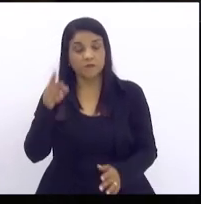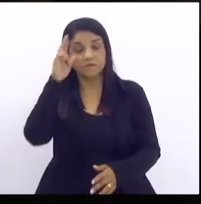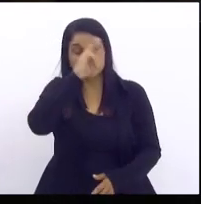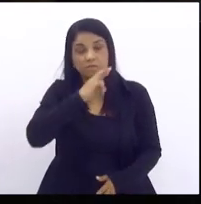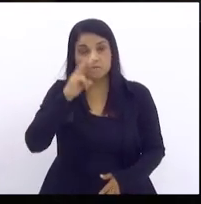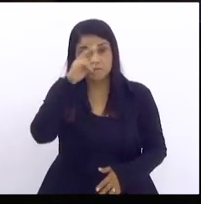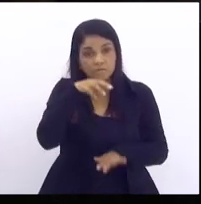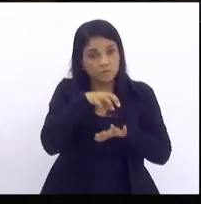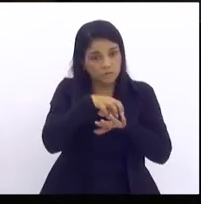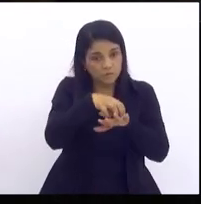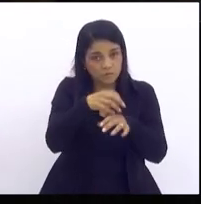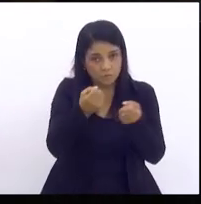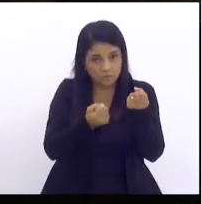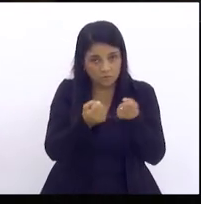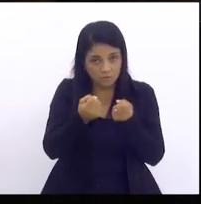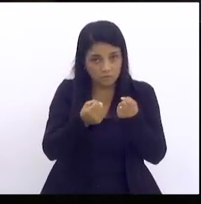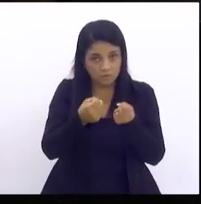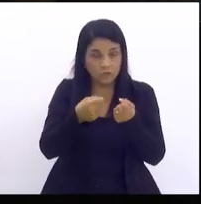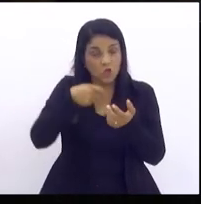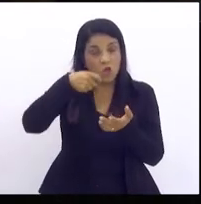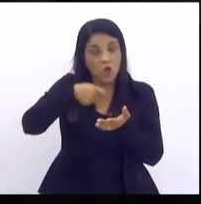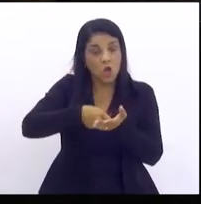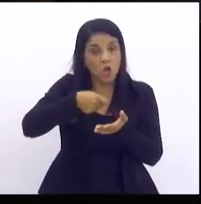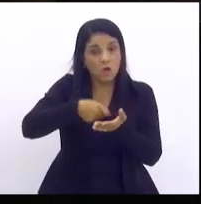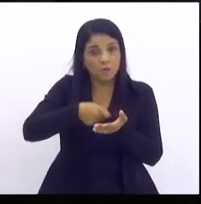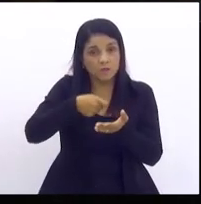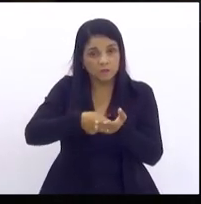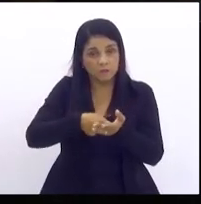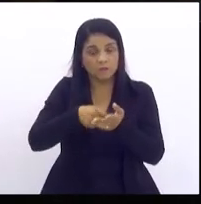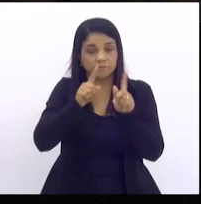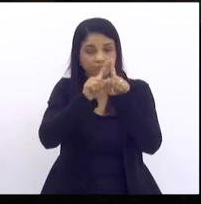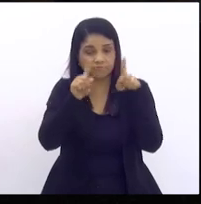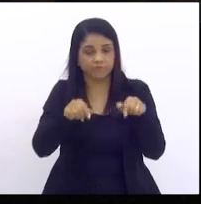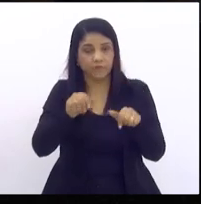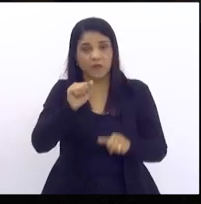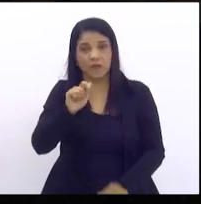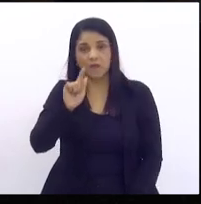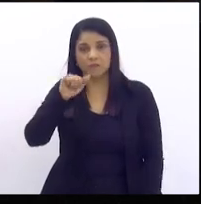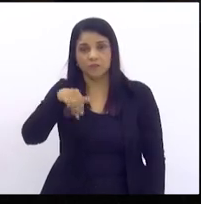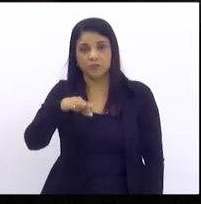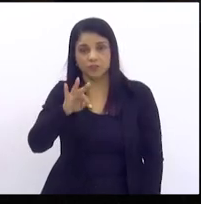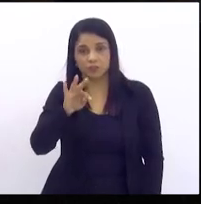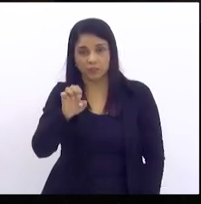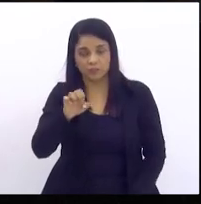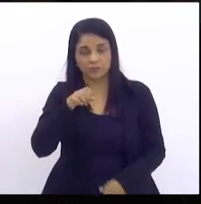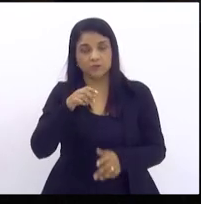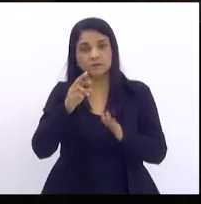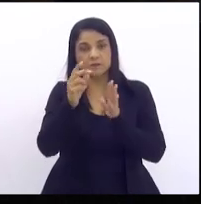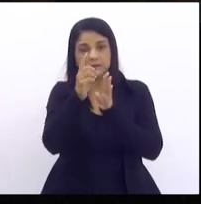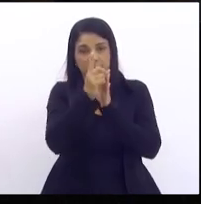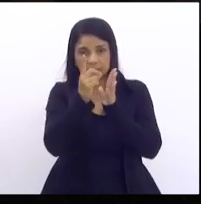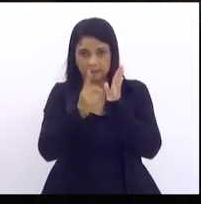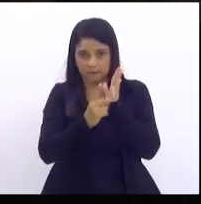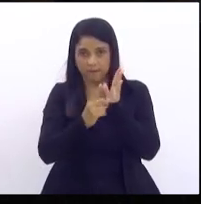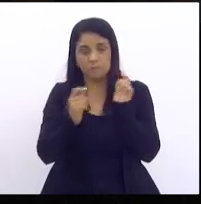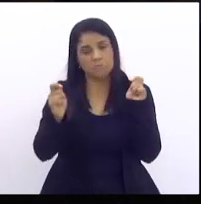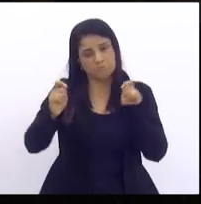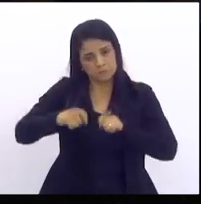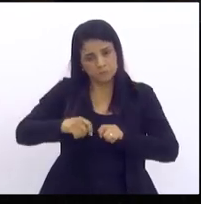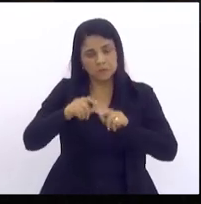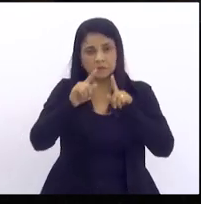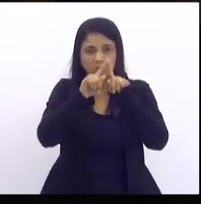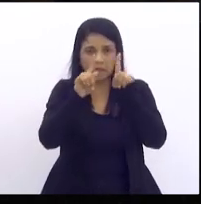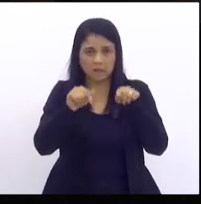ter obrigatoriamente o agente do DETRAN. Podia ter agente da segurança pública para